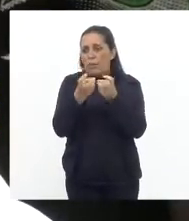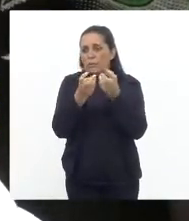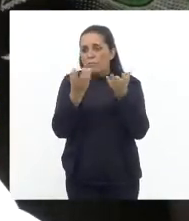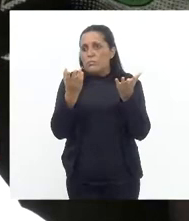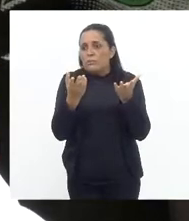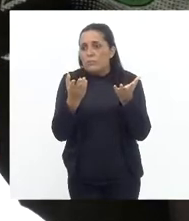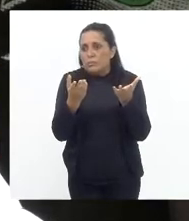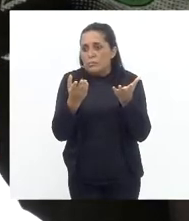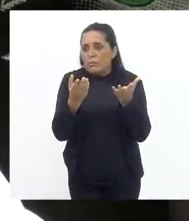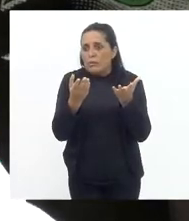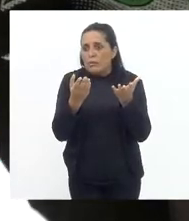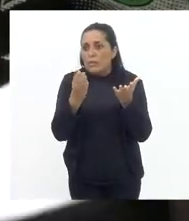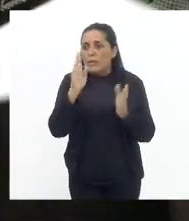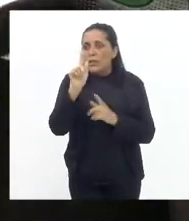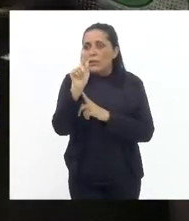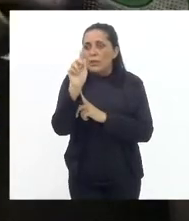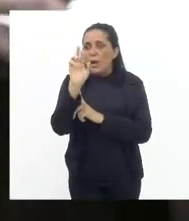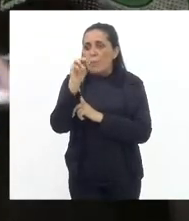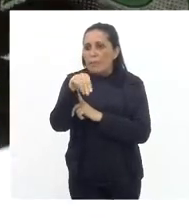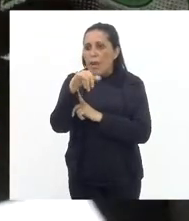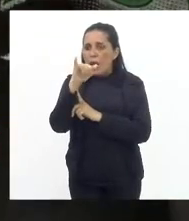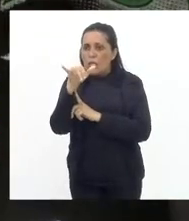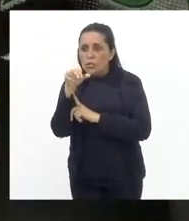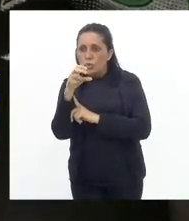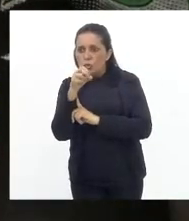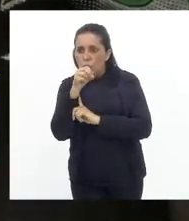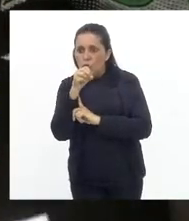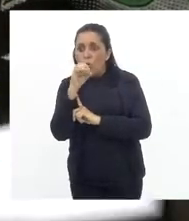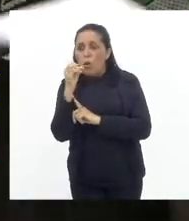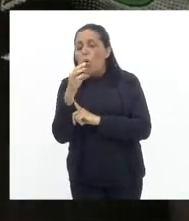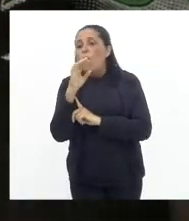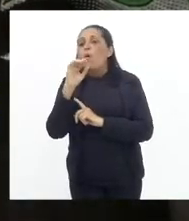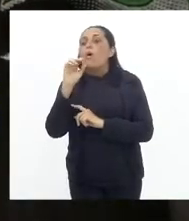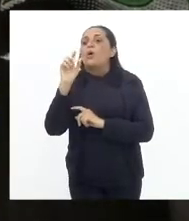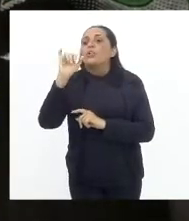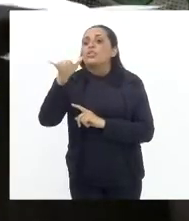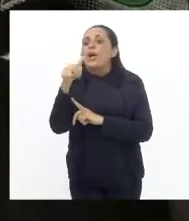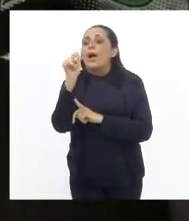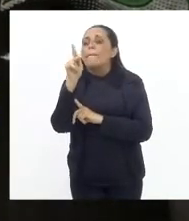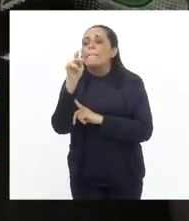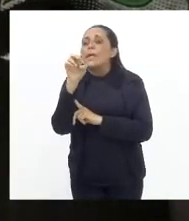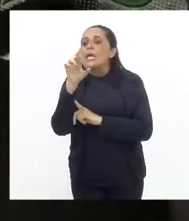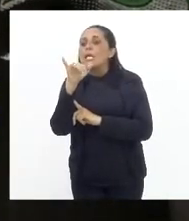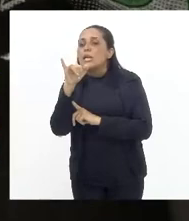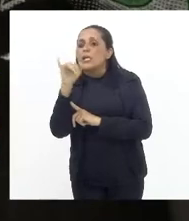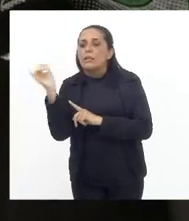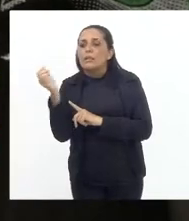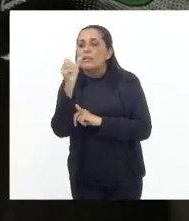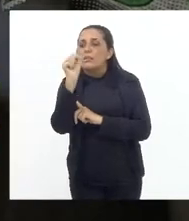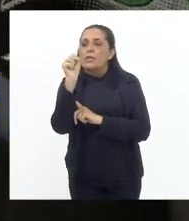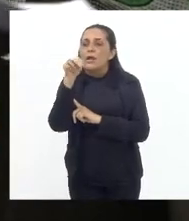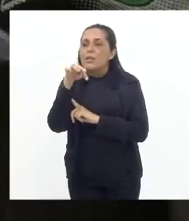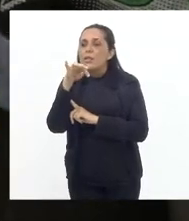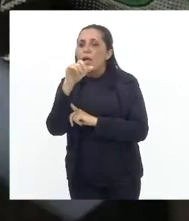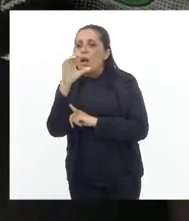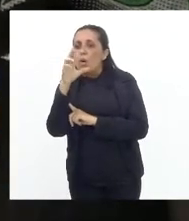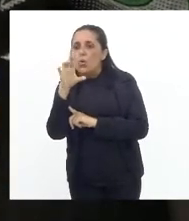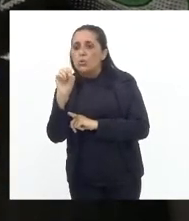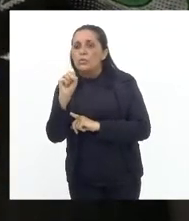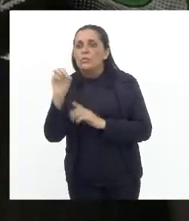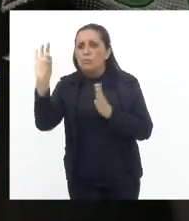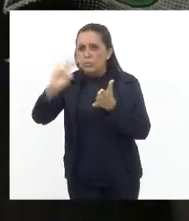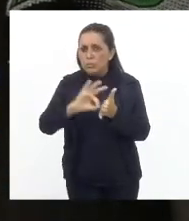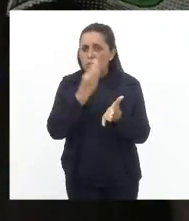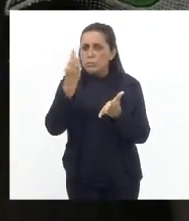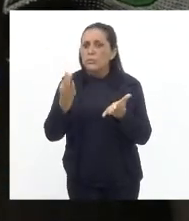para Baixada ramal de Gramacho Japeri o mal de Santa Cruz não gostei de pedir você pensava que ainda não assinaram que assim